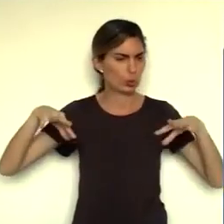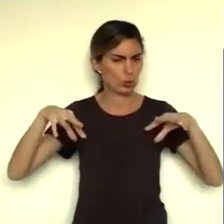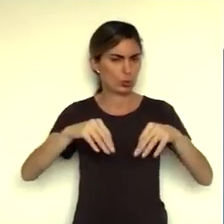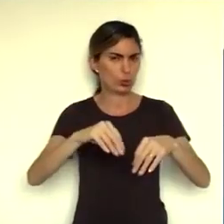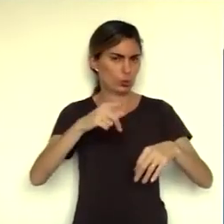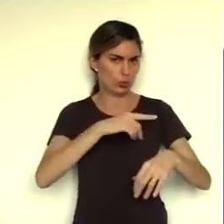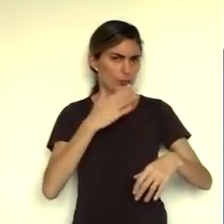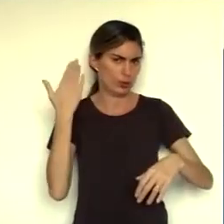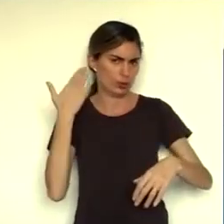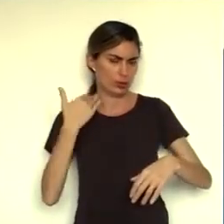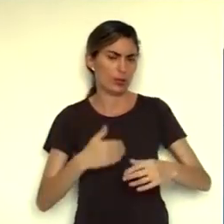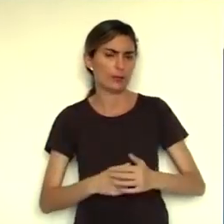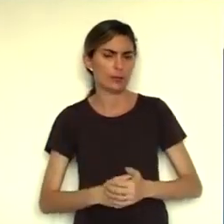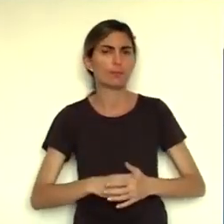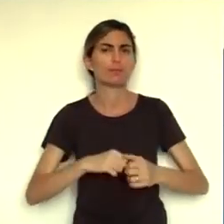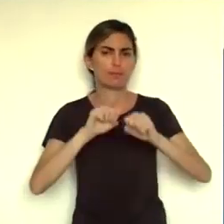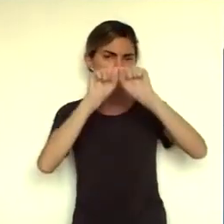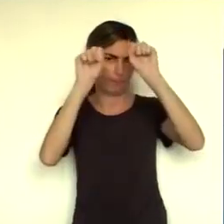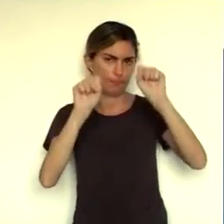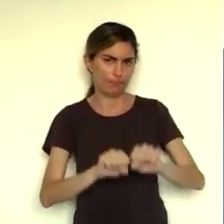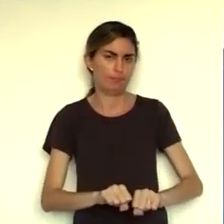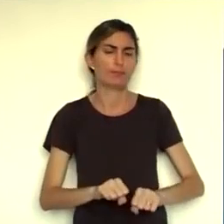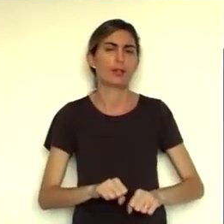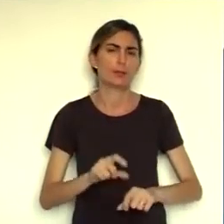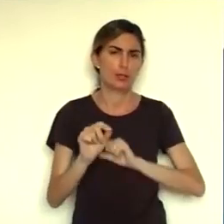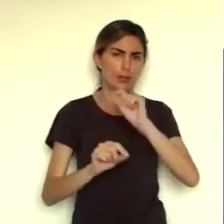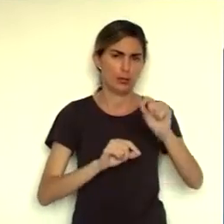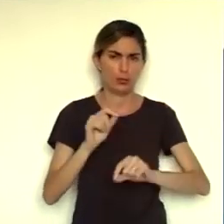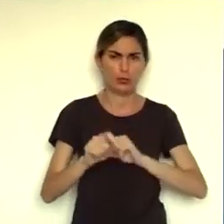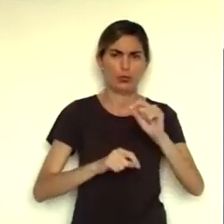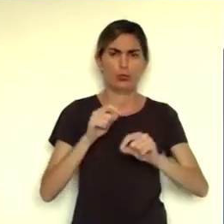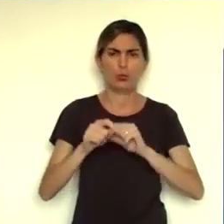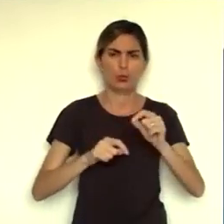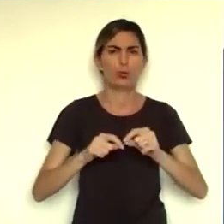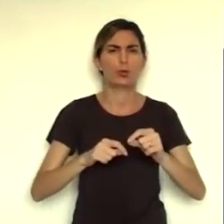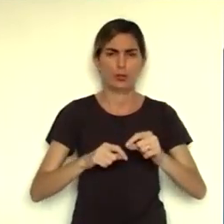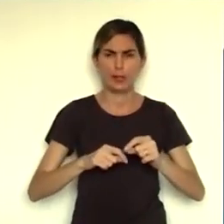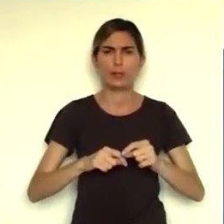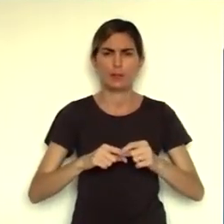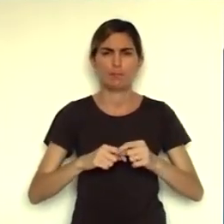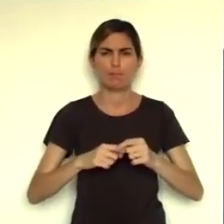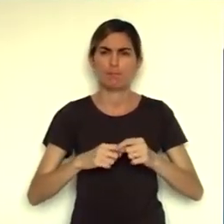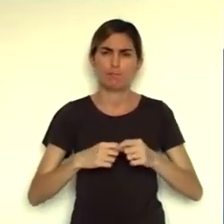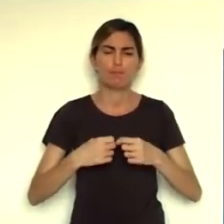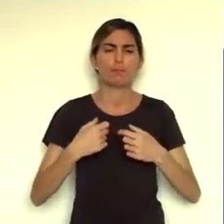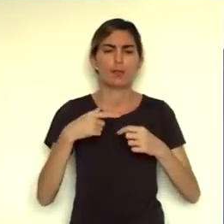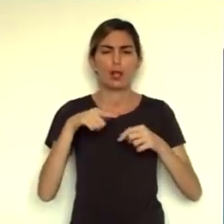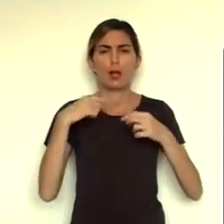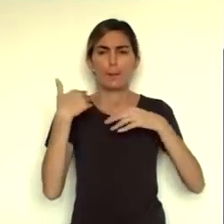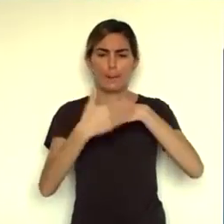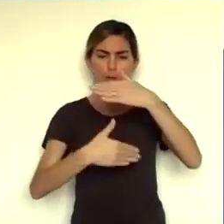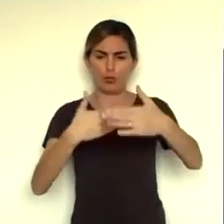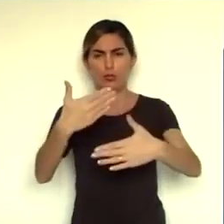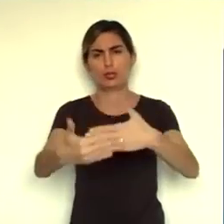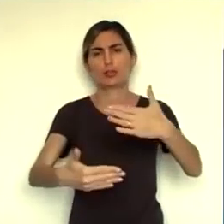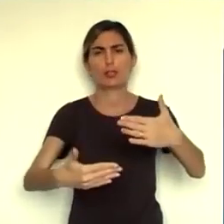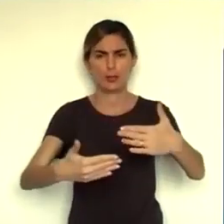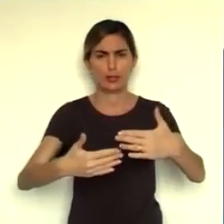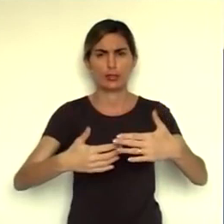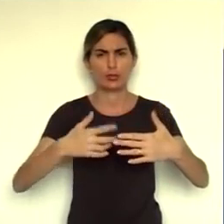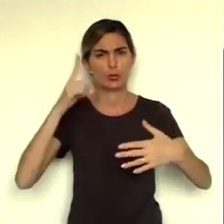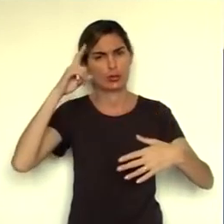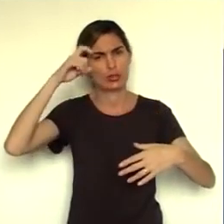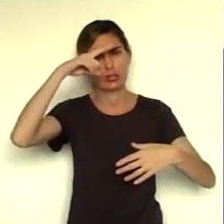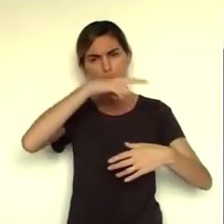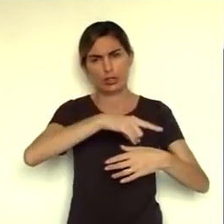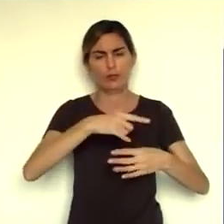as etnias que estavam ali, o sistema demandava essa exaustão. Então, há um processo